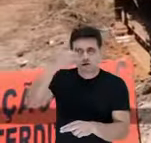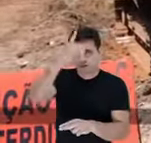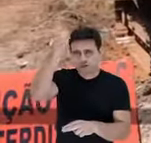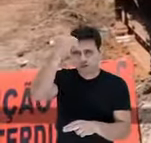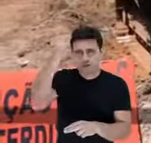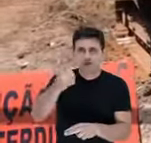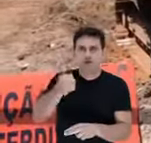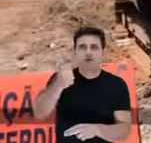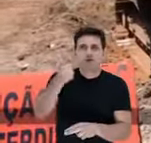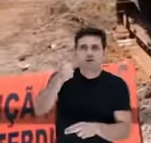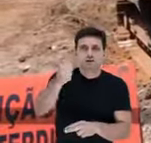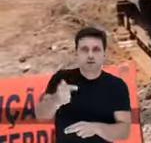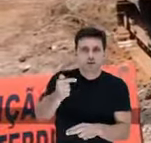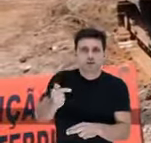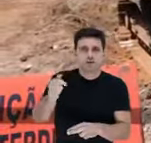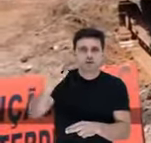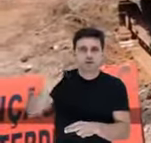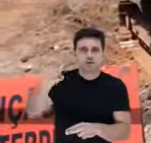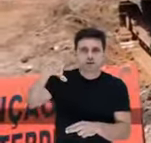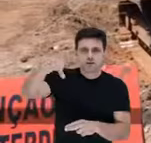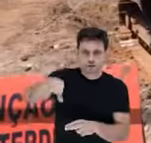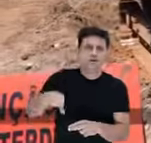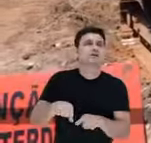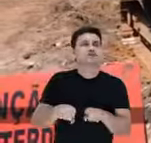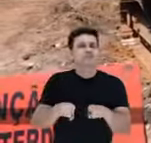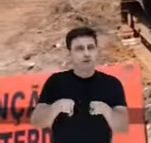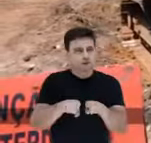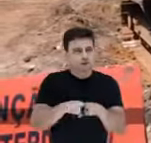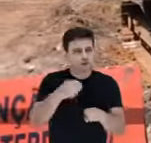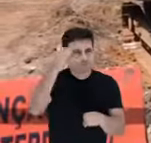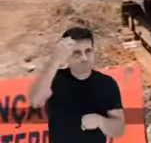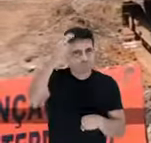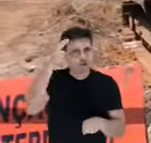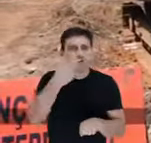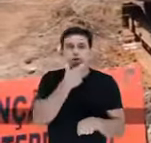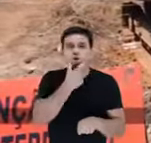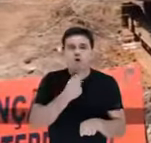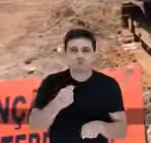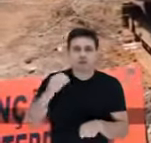se esqueça, vote para vereador Divino Betânia Júnior, com o número